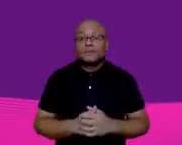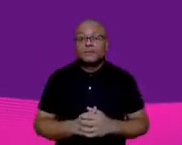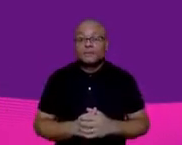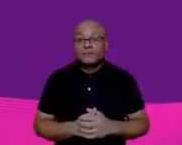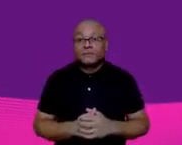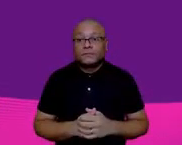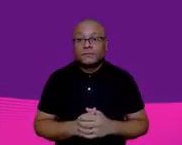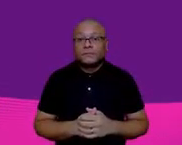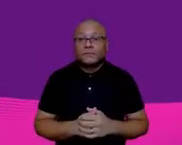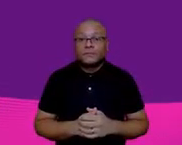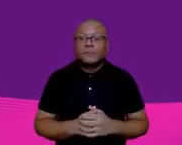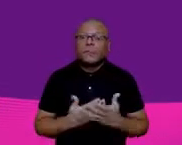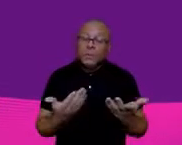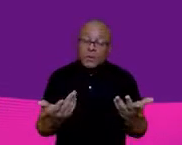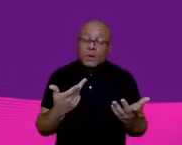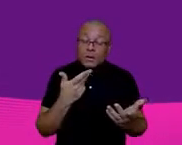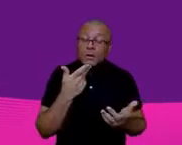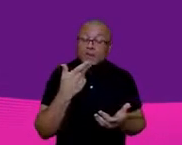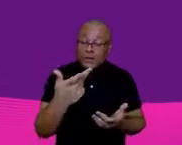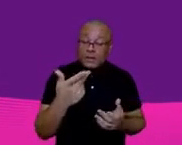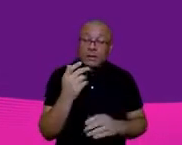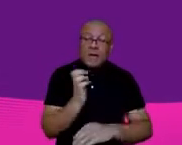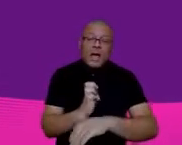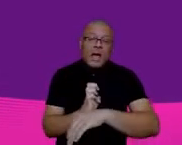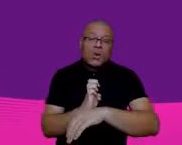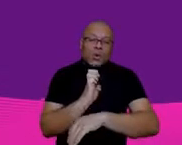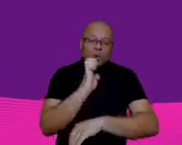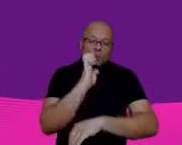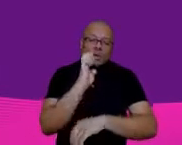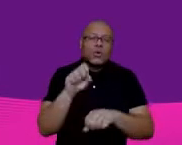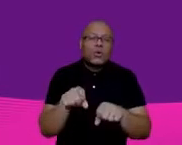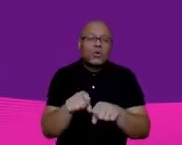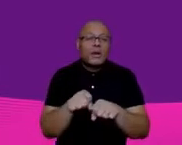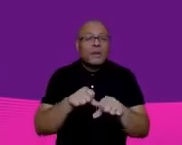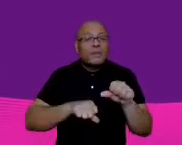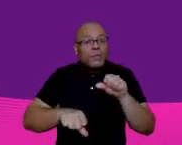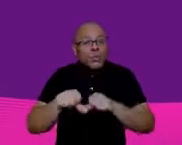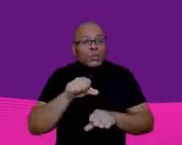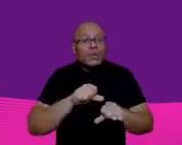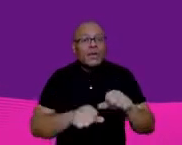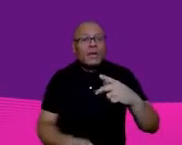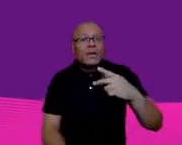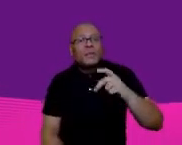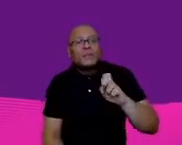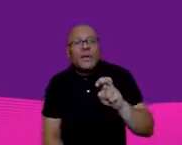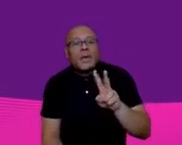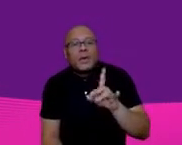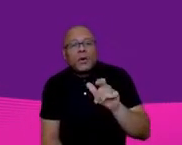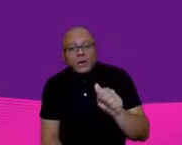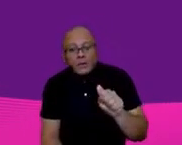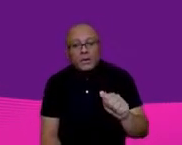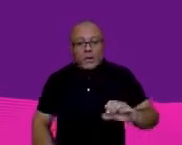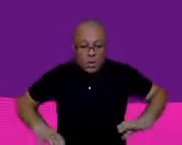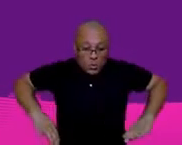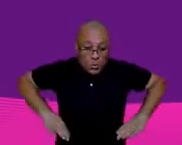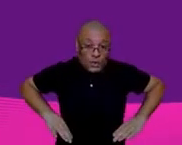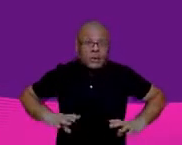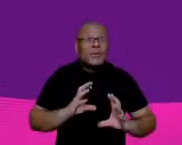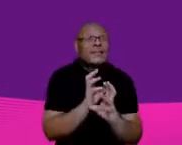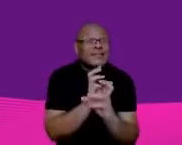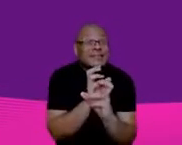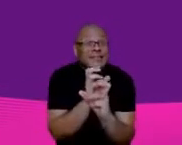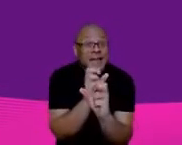Então, nós falamos sobre a coluna, como é que ela afeta a pelve, como ela afeta o quadril, mas nós nunca conseguimos quantificar isso e ter um planejamento